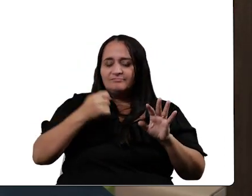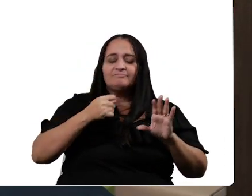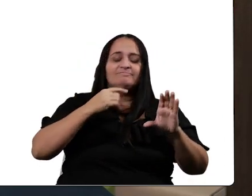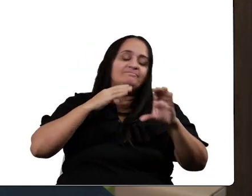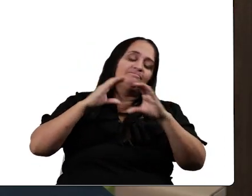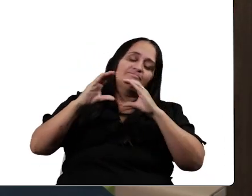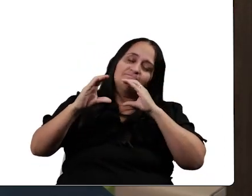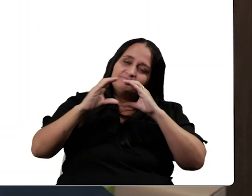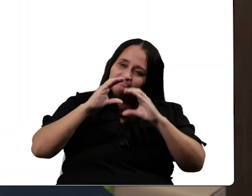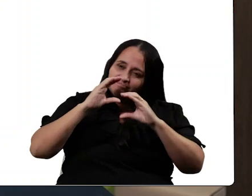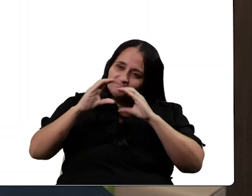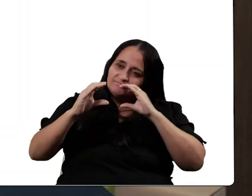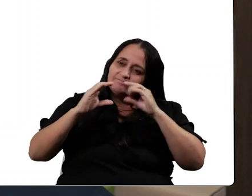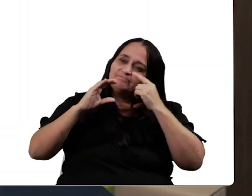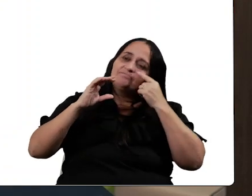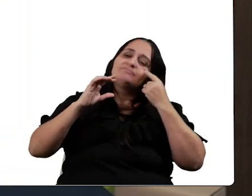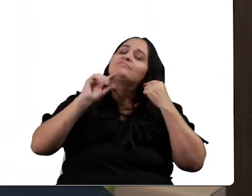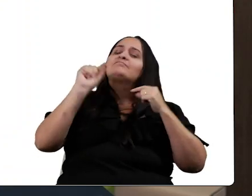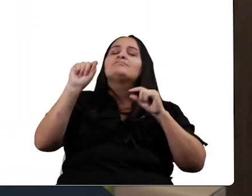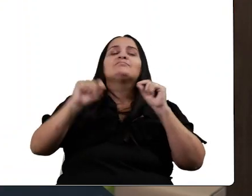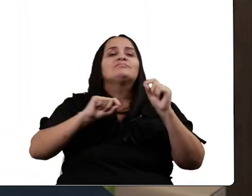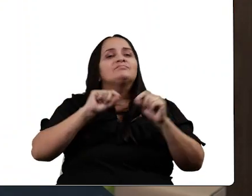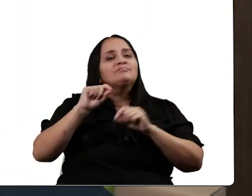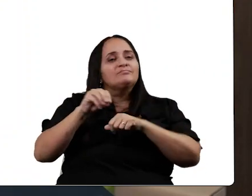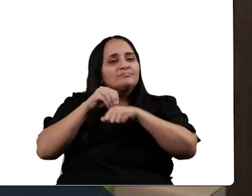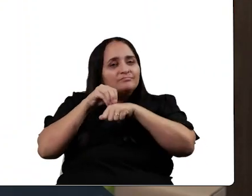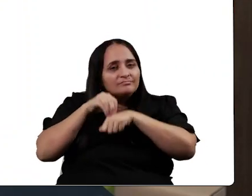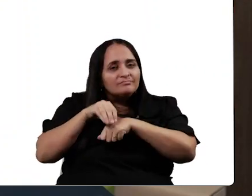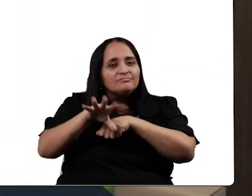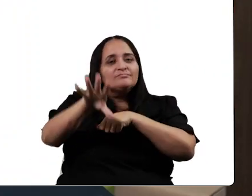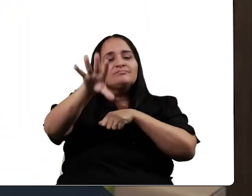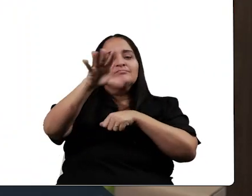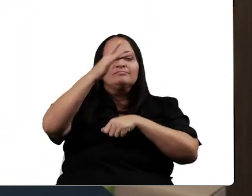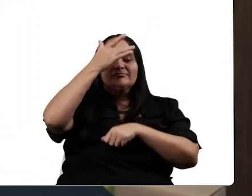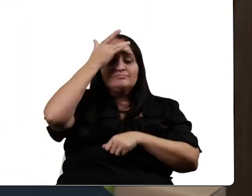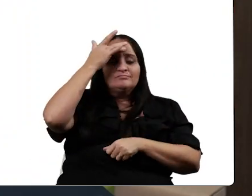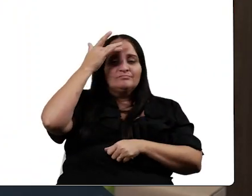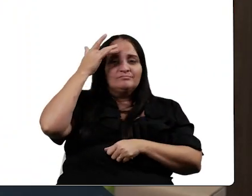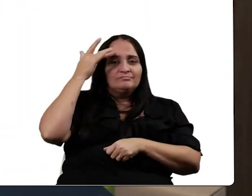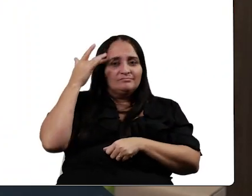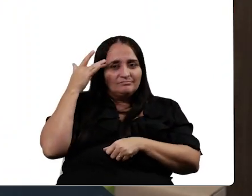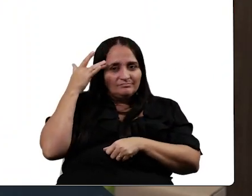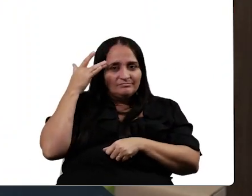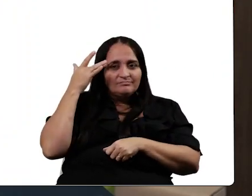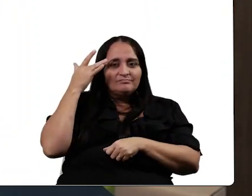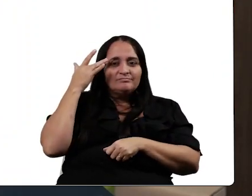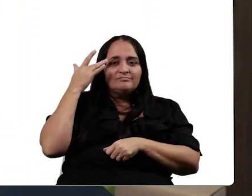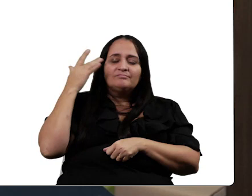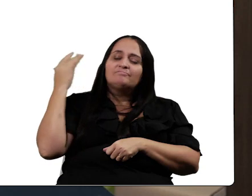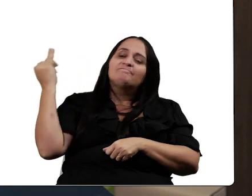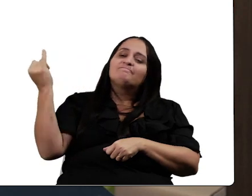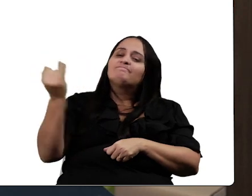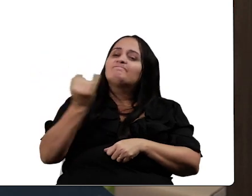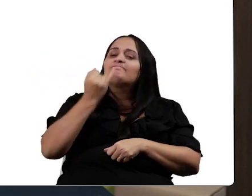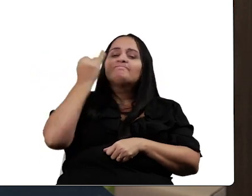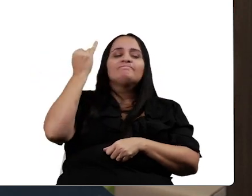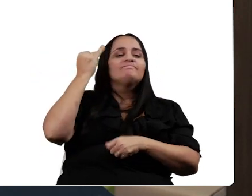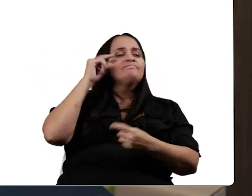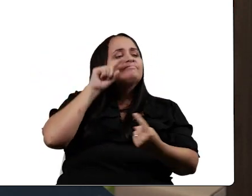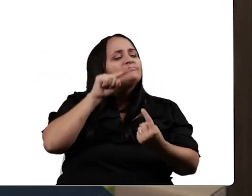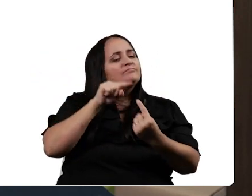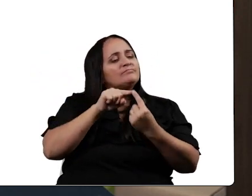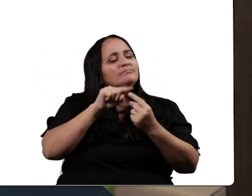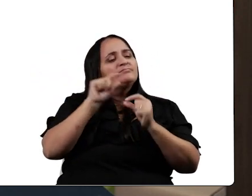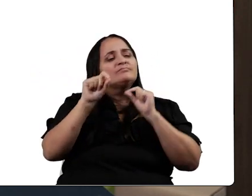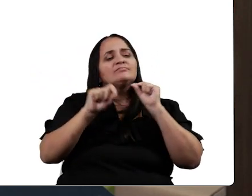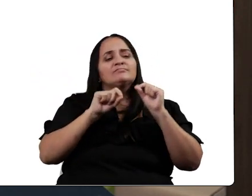para comunicar e comunicar para alguém. Então só existe importância, objetivo, se